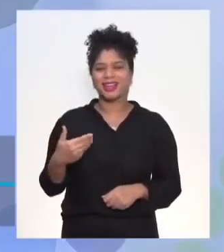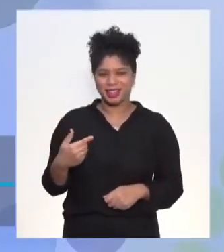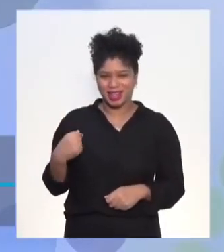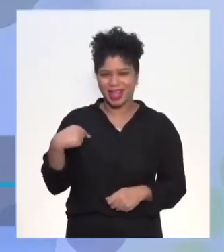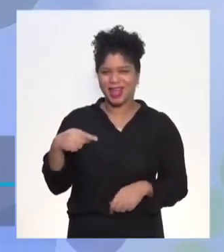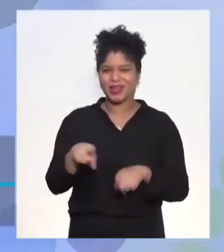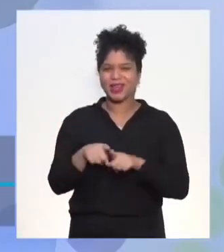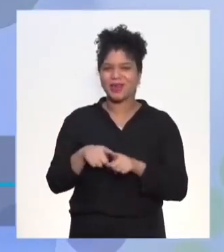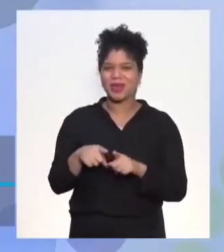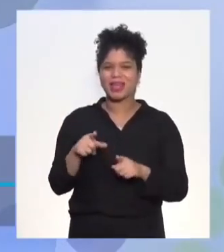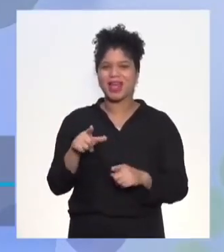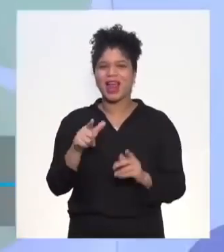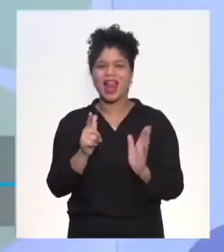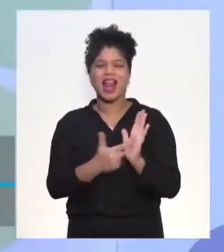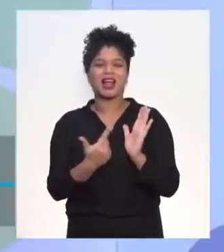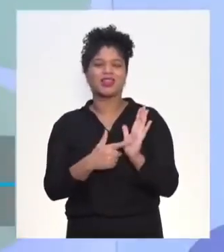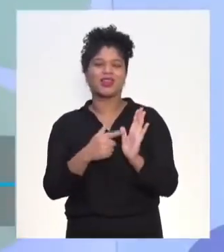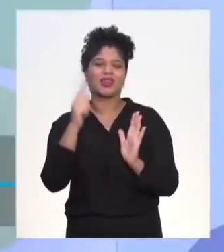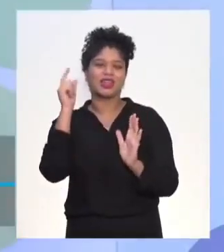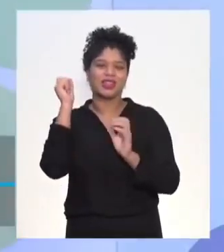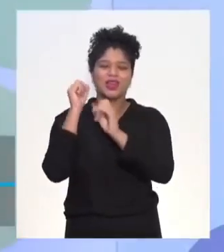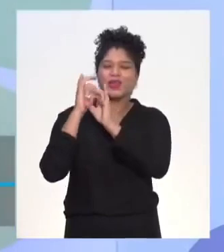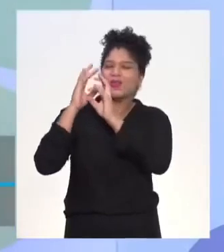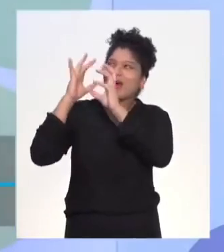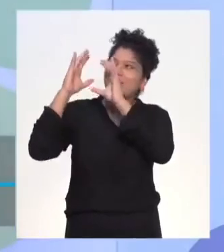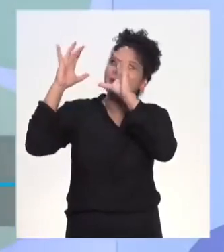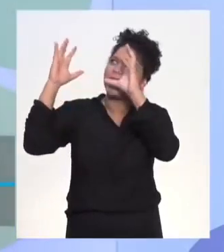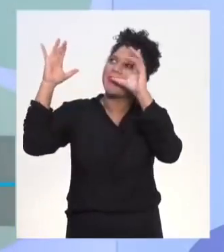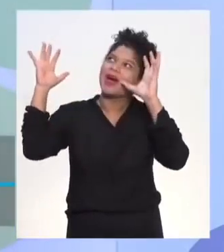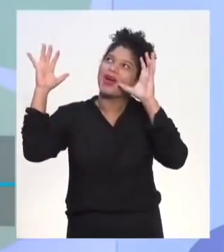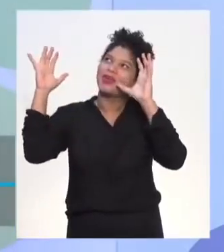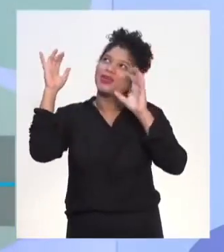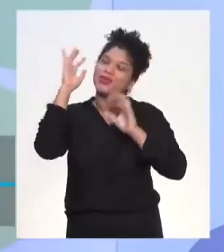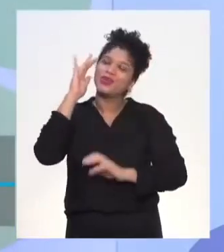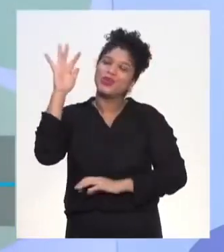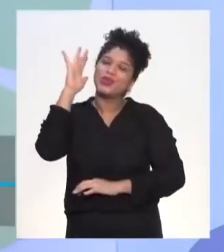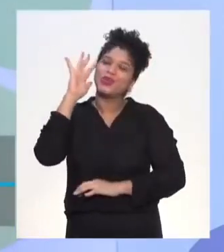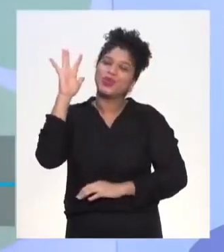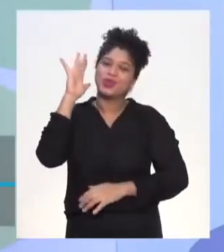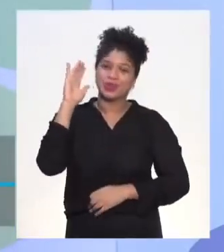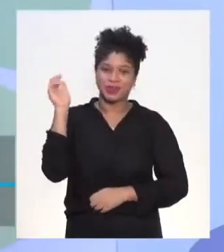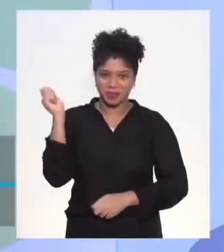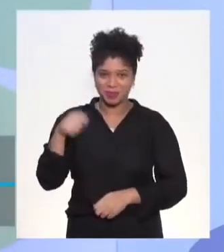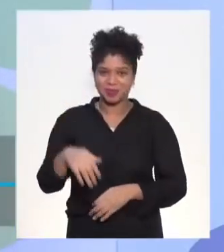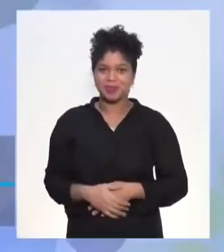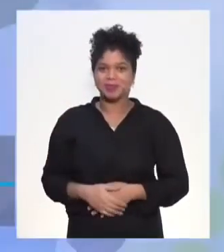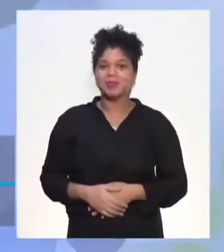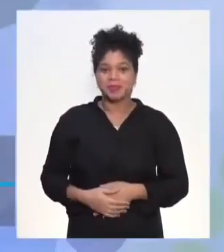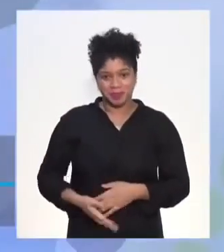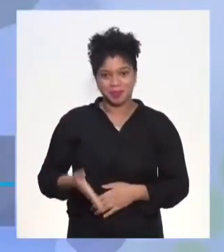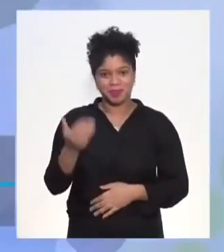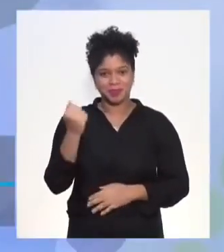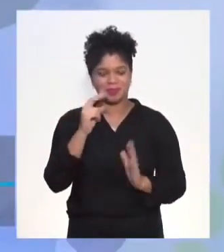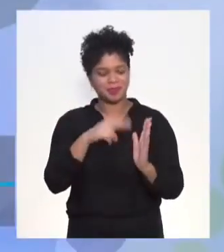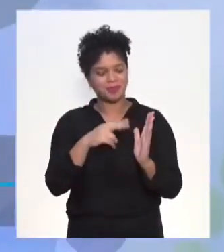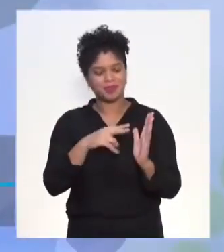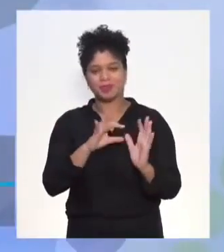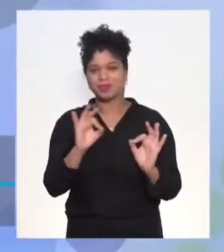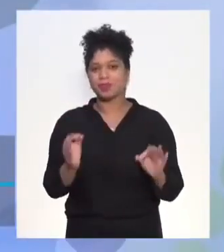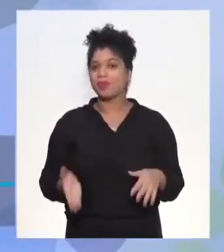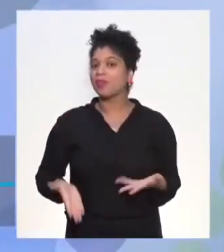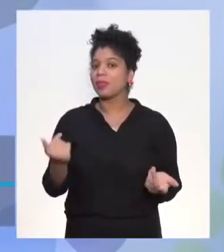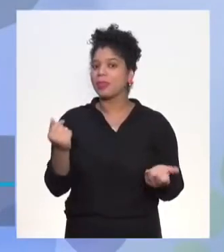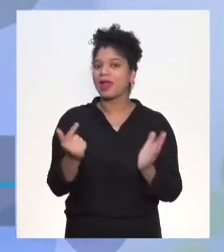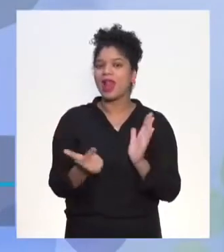para a literatura. Imaginar um pouquinho, né? Para botar essa mente aí para funcionar. É tão bacana ler. Nossa, então vamos lá. Vamos pensar em livros,